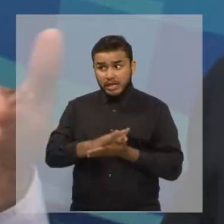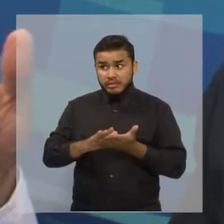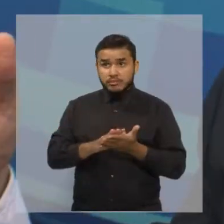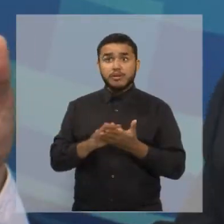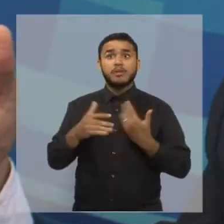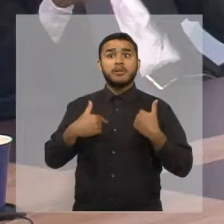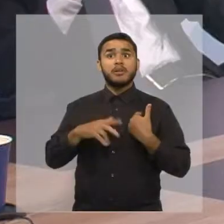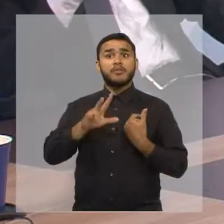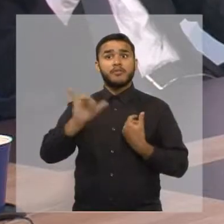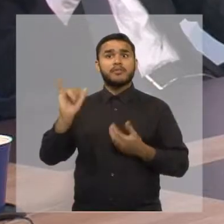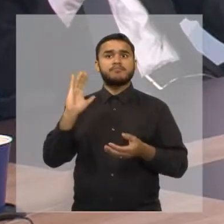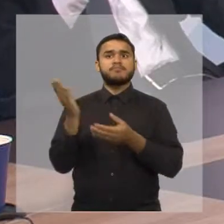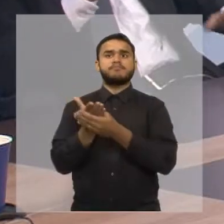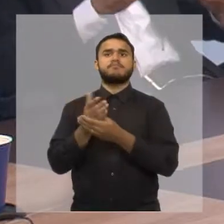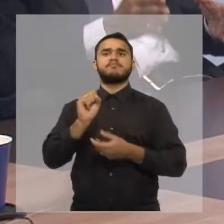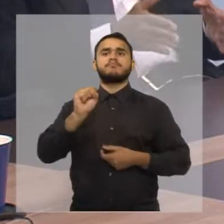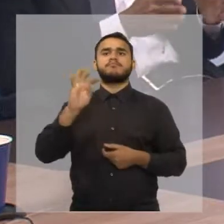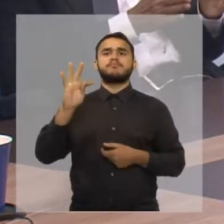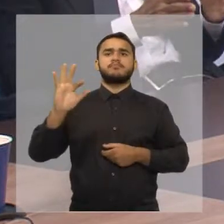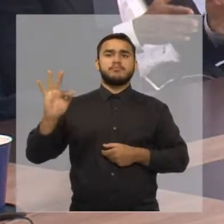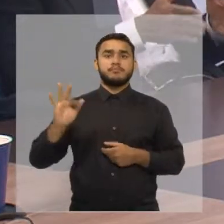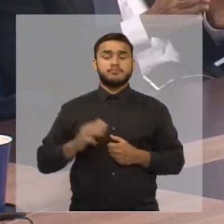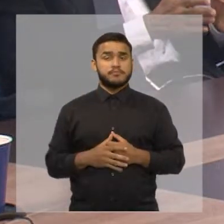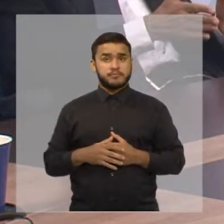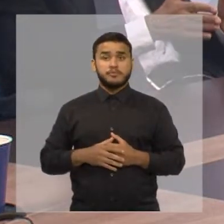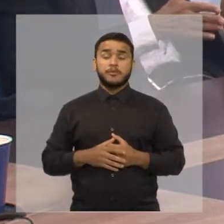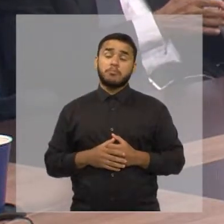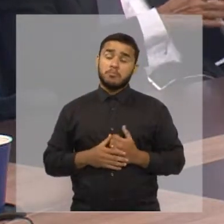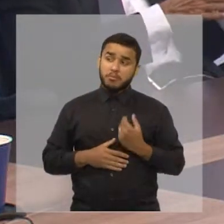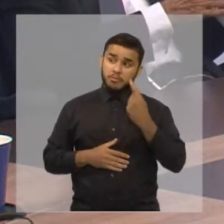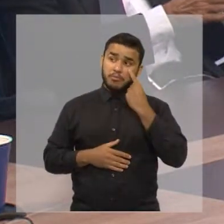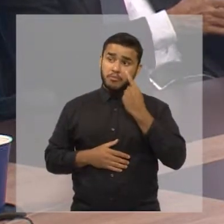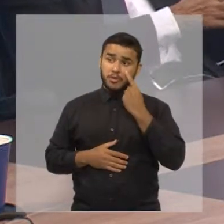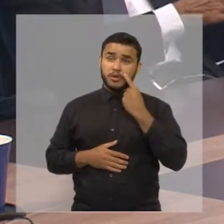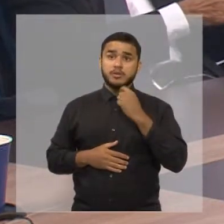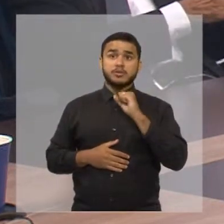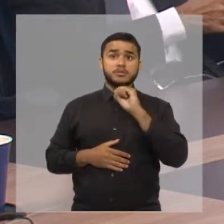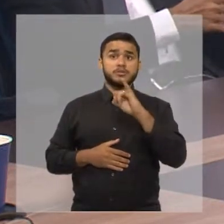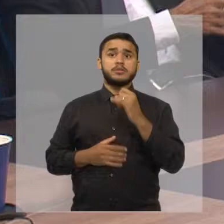Não houve esse recurso. Parece-me que ou essas transferências